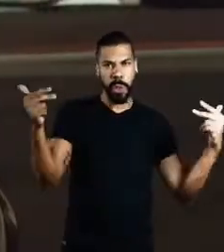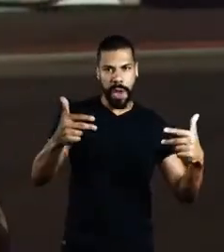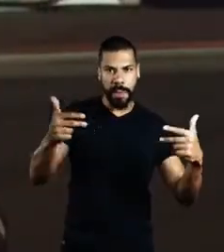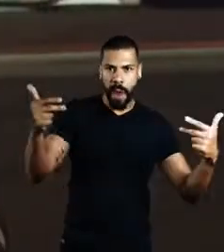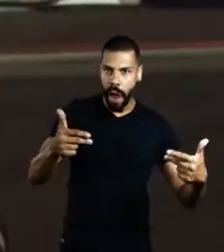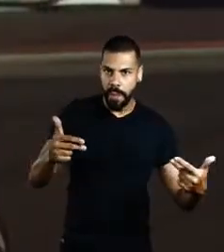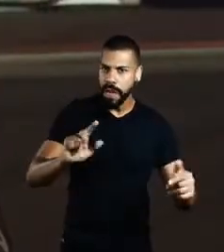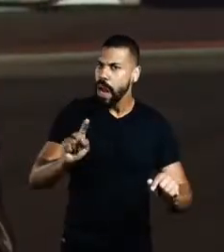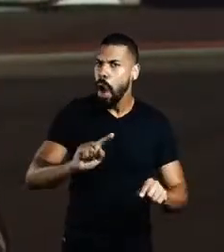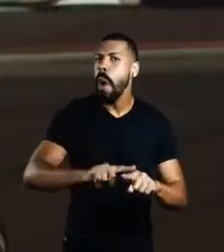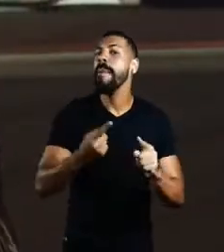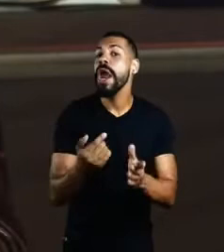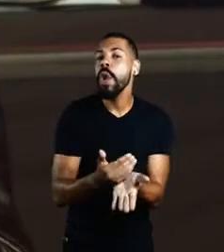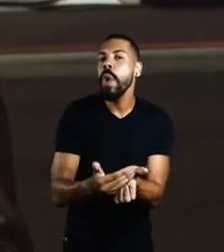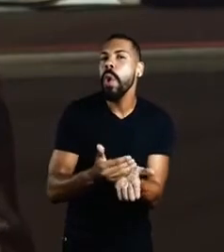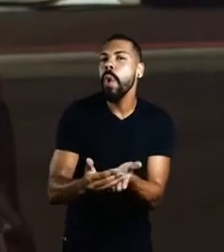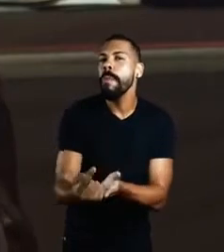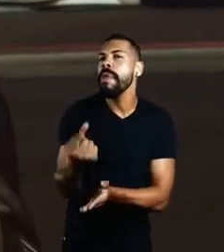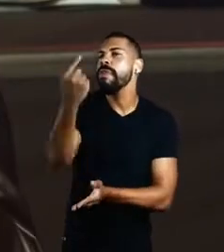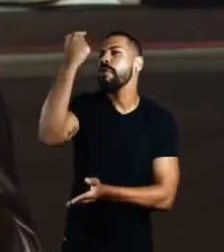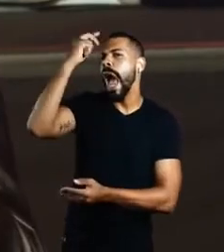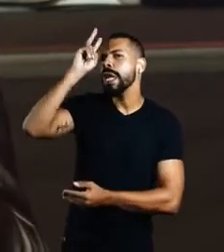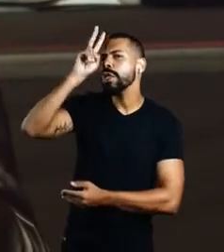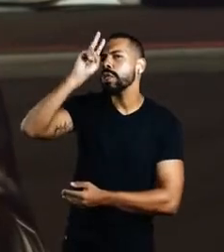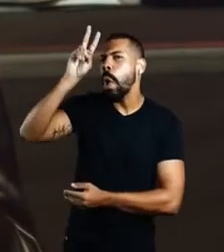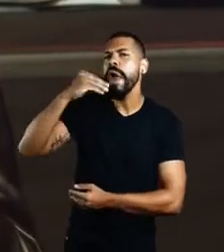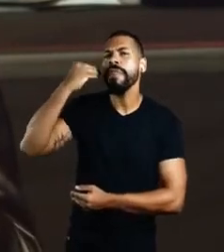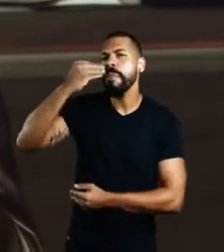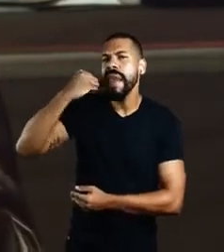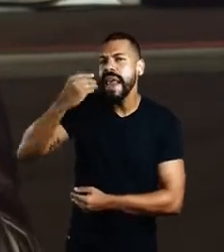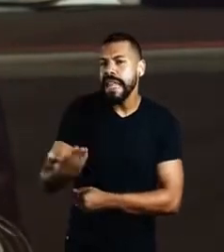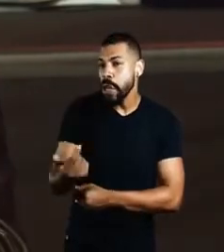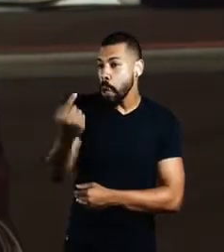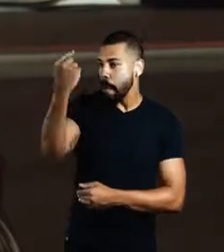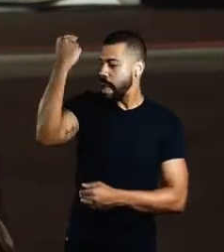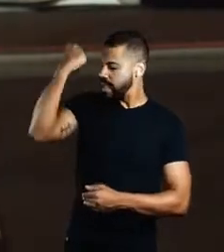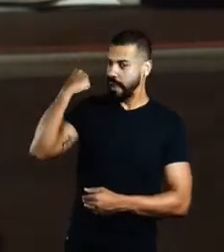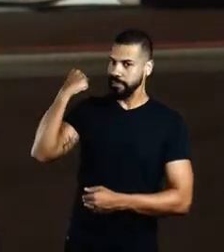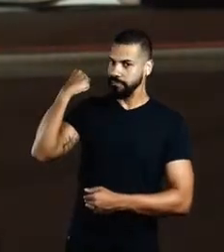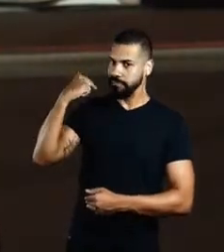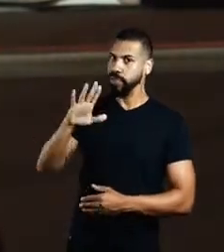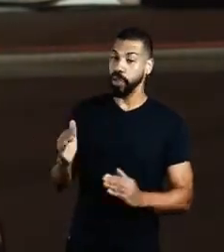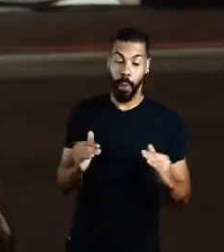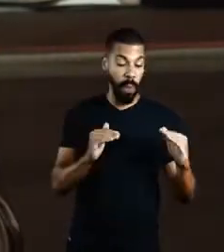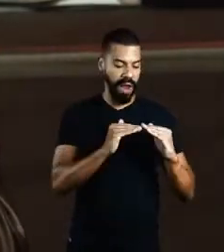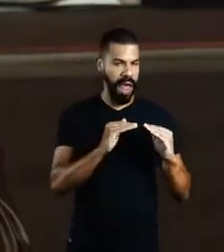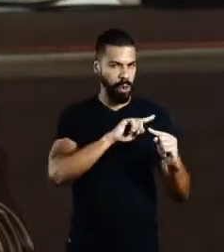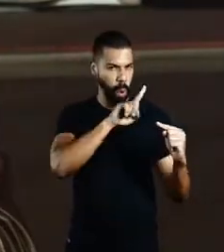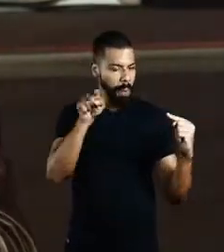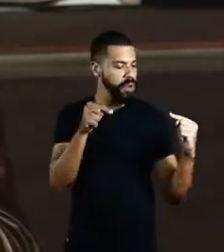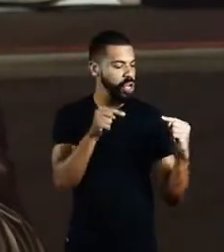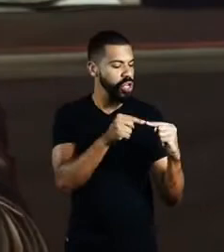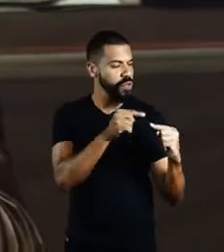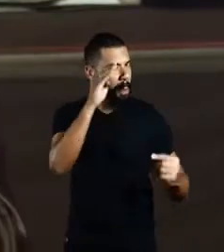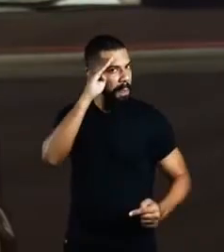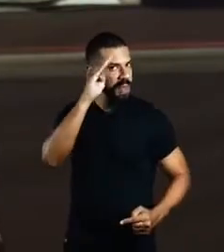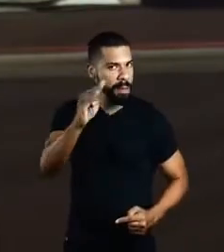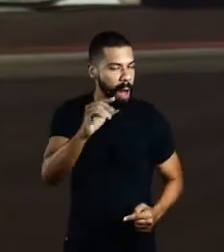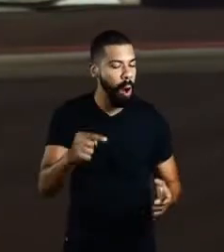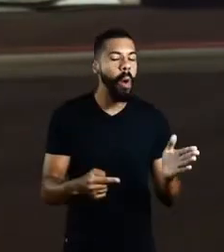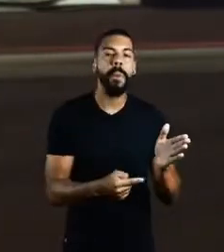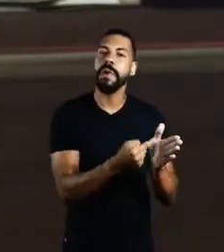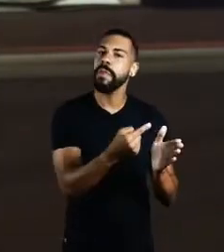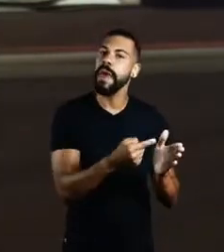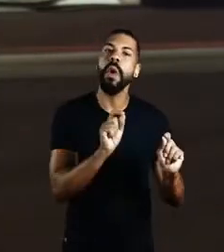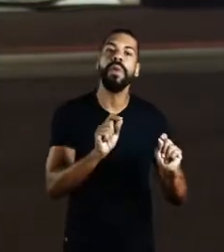Quem é que estava aqui desde o começo? Vocês. Então, a iniciativa da casa de hip hop centro é, primeiro, pedir